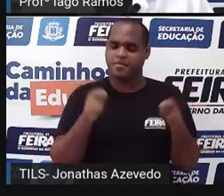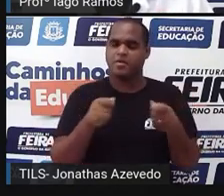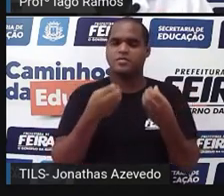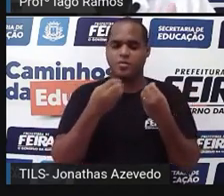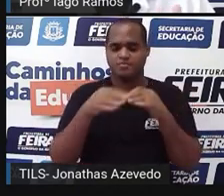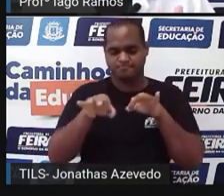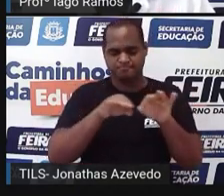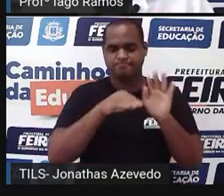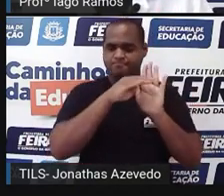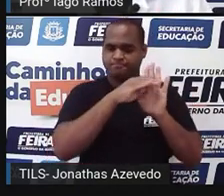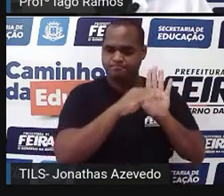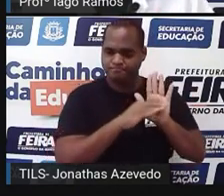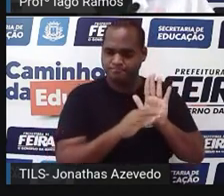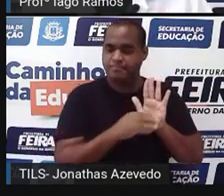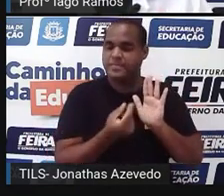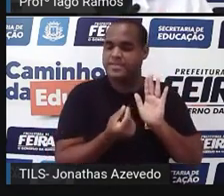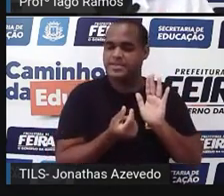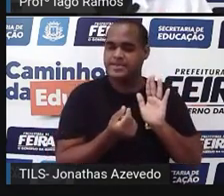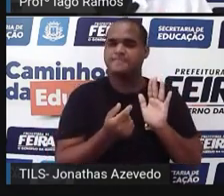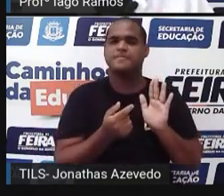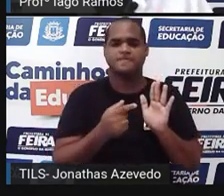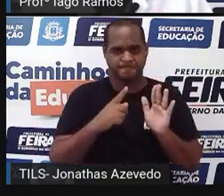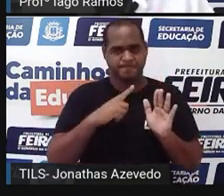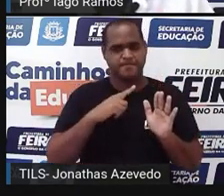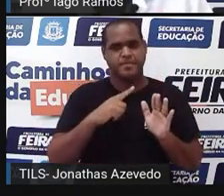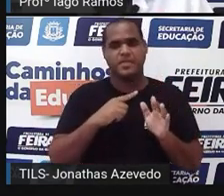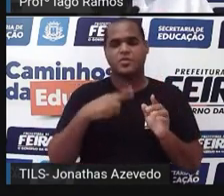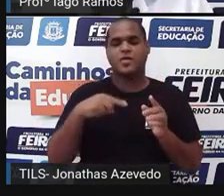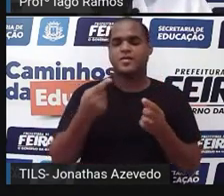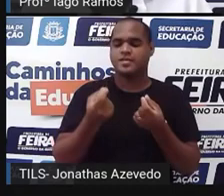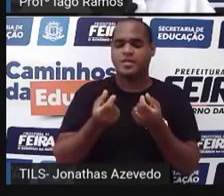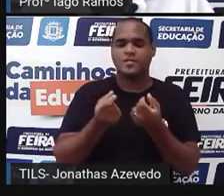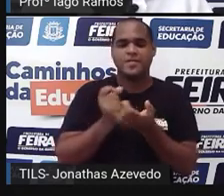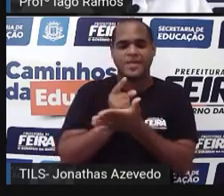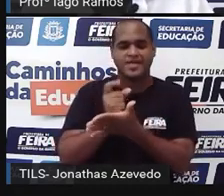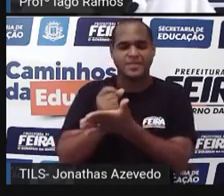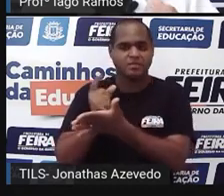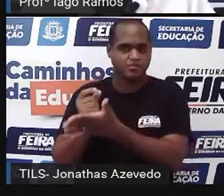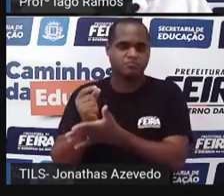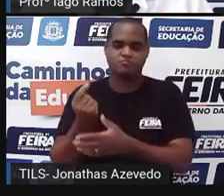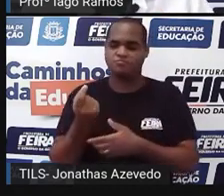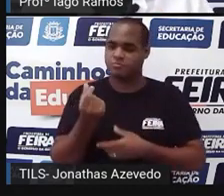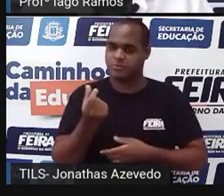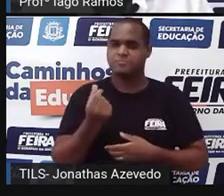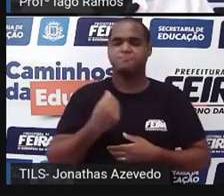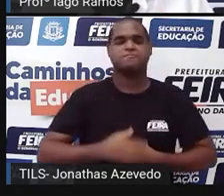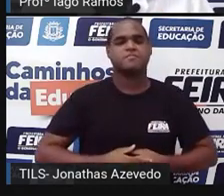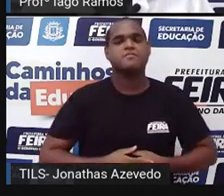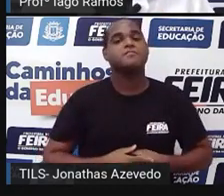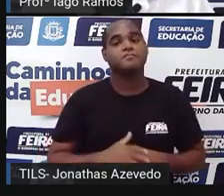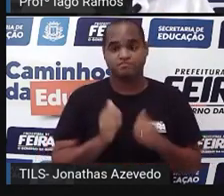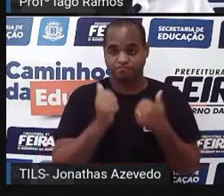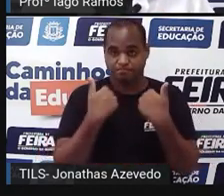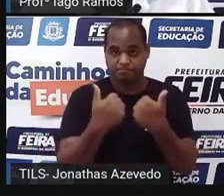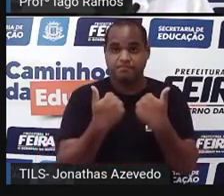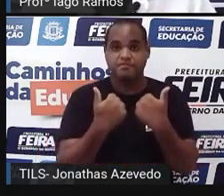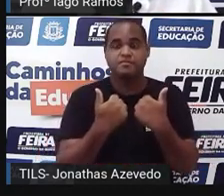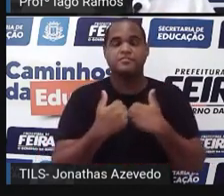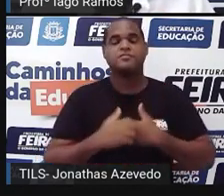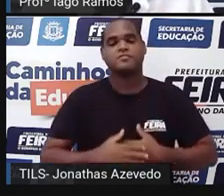nosso planejamento financeiro essa forma como nós gastamos o nosso dinheiro tá